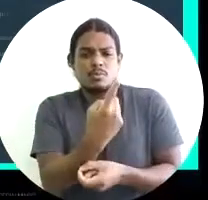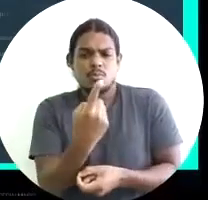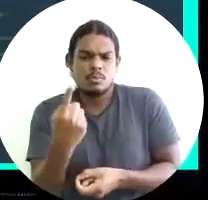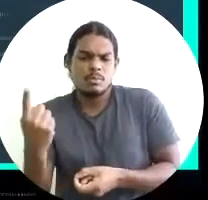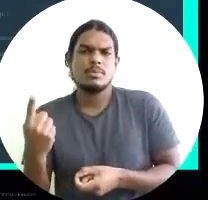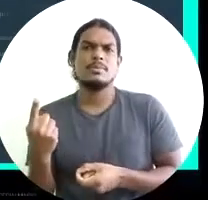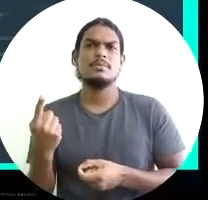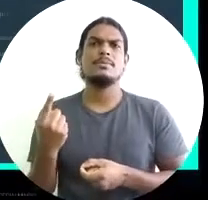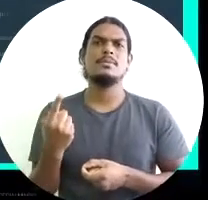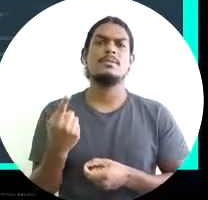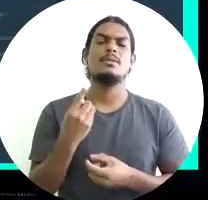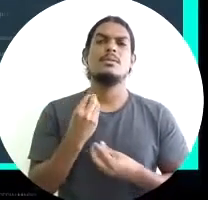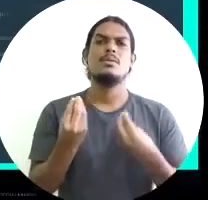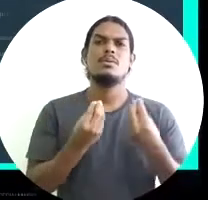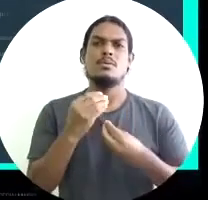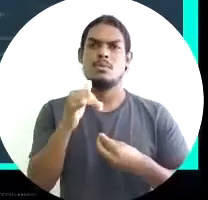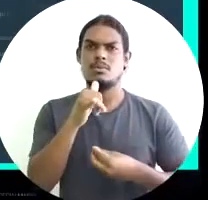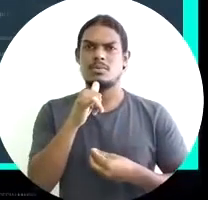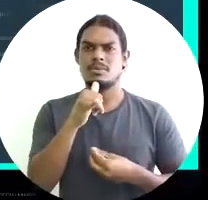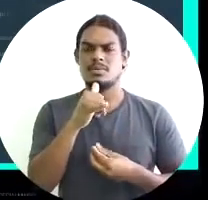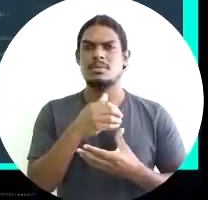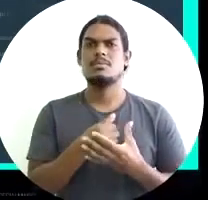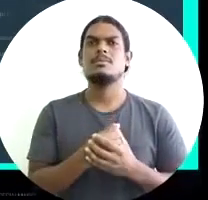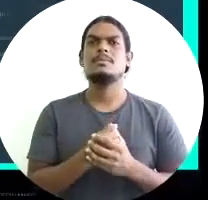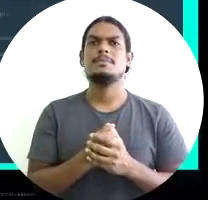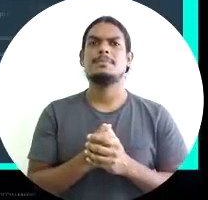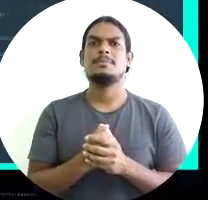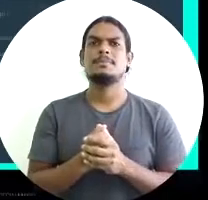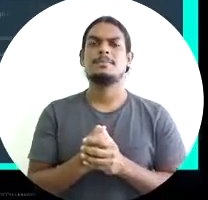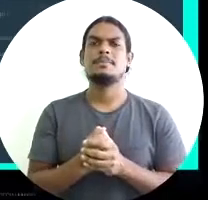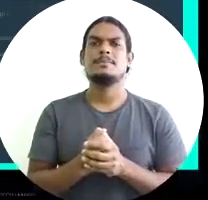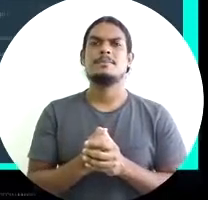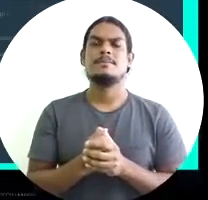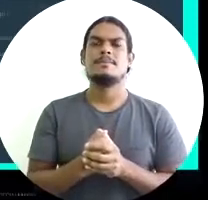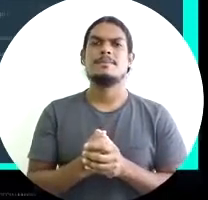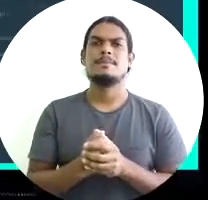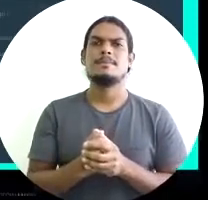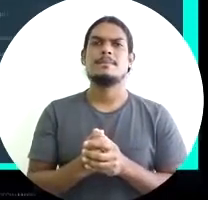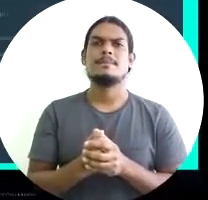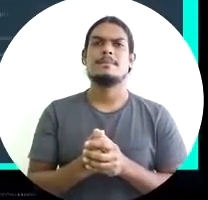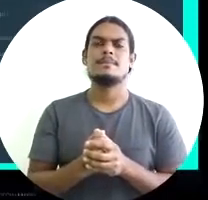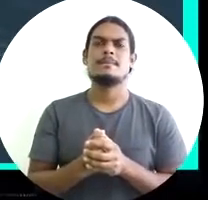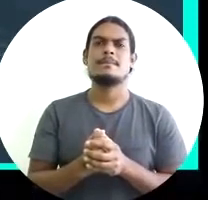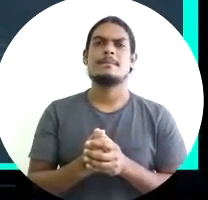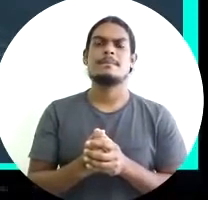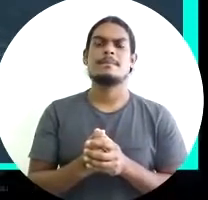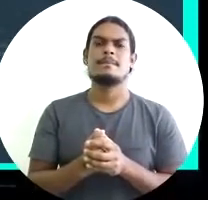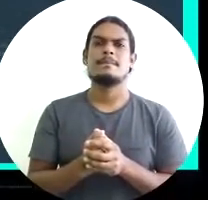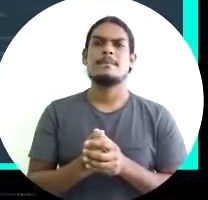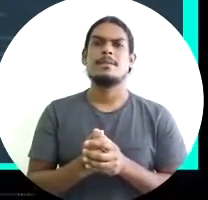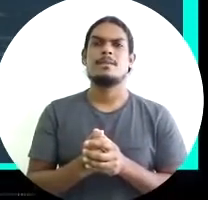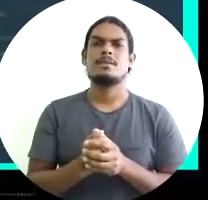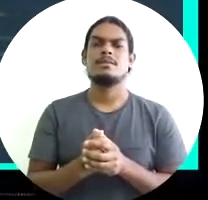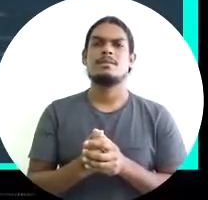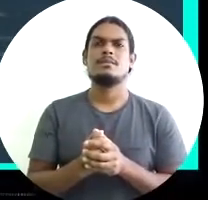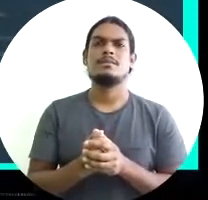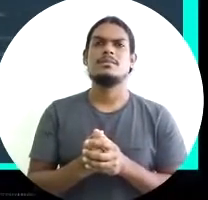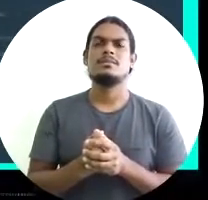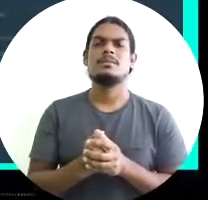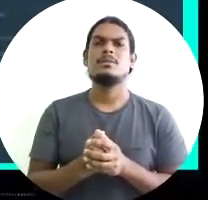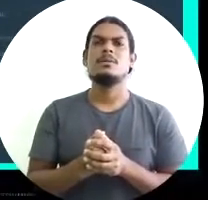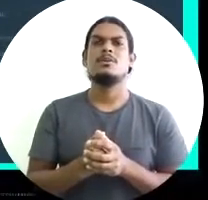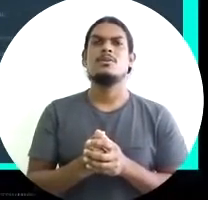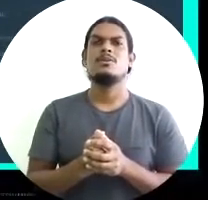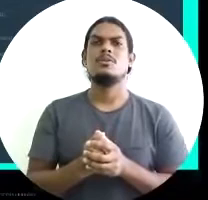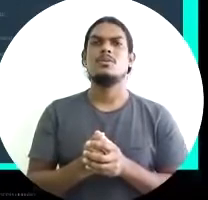tanto para ID quanto para class, o ID centro e a class nome da class. Como a gente